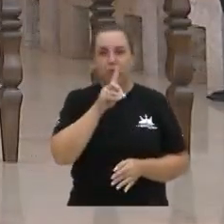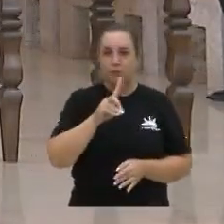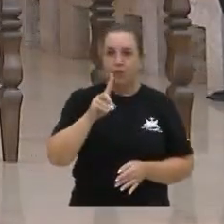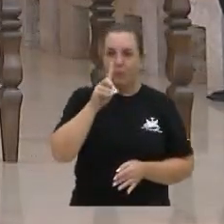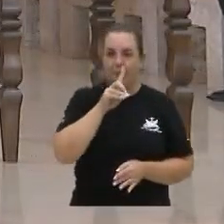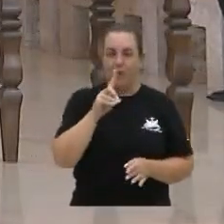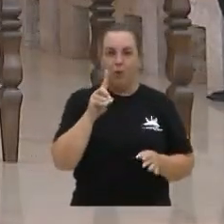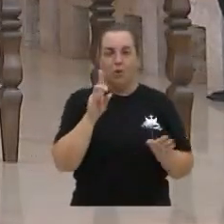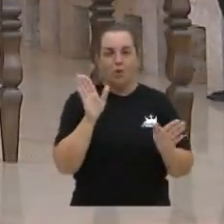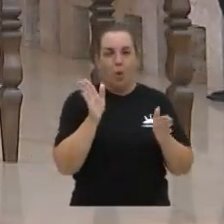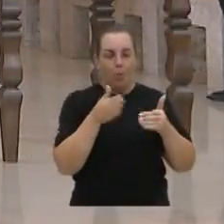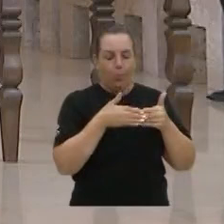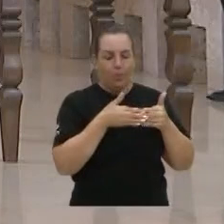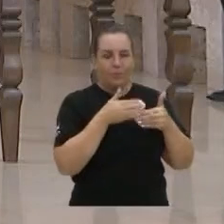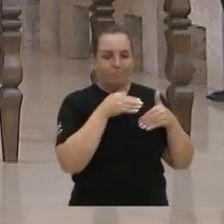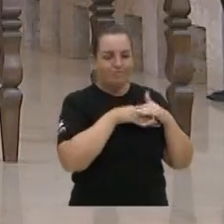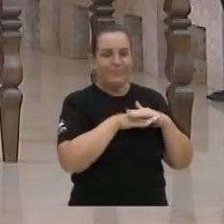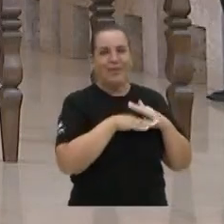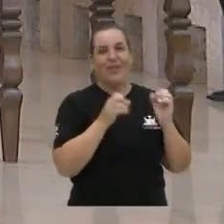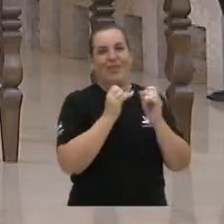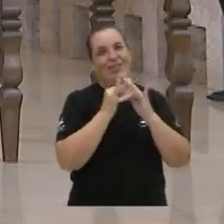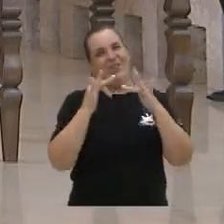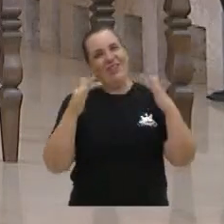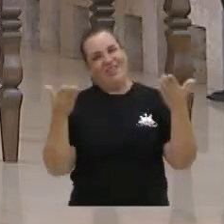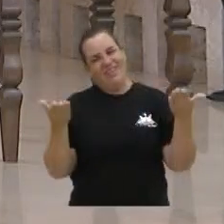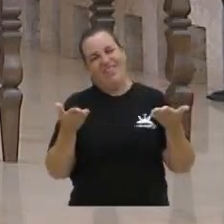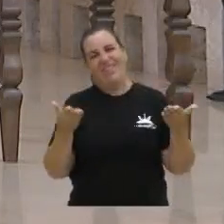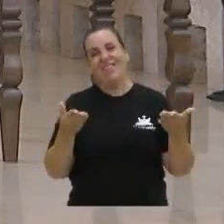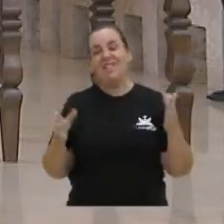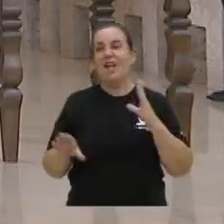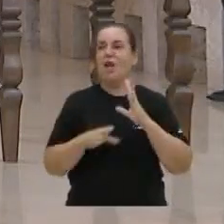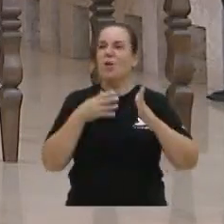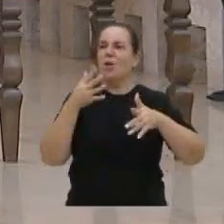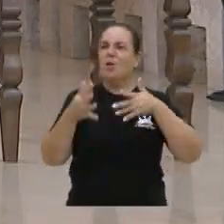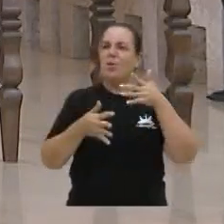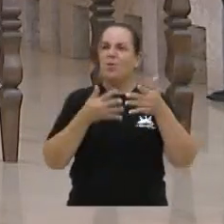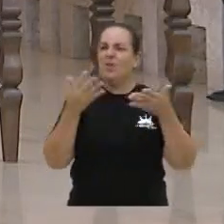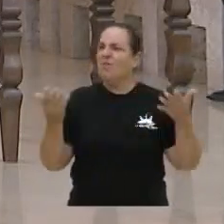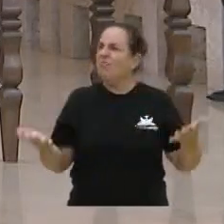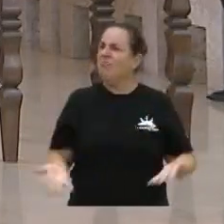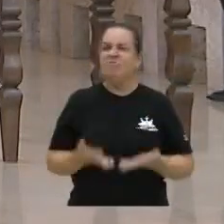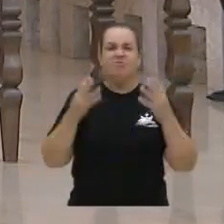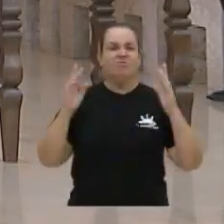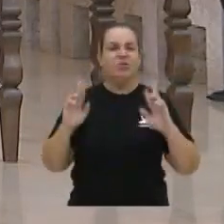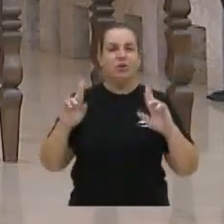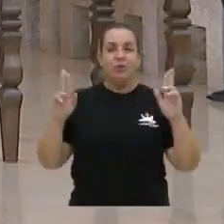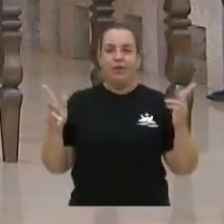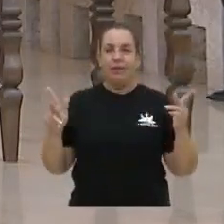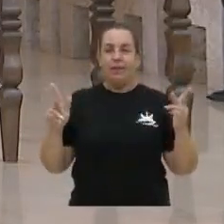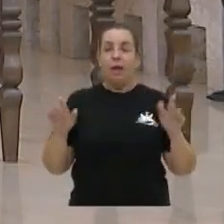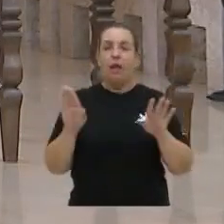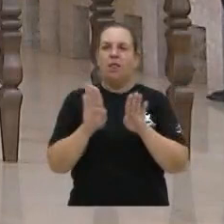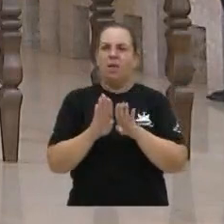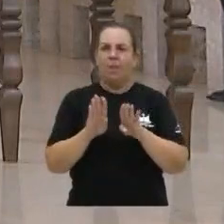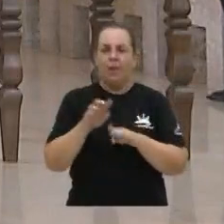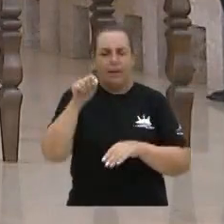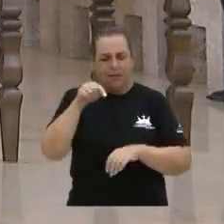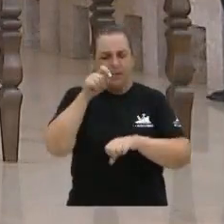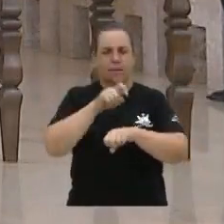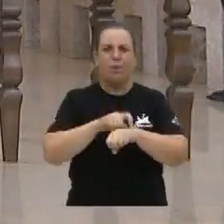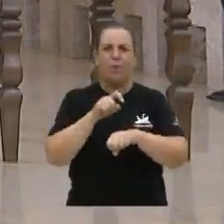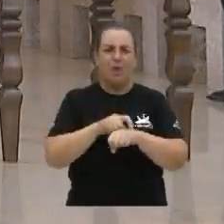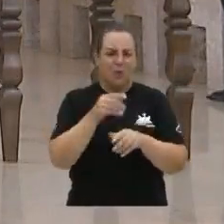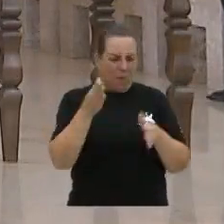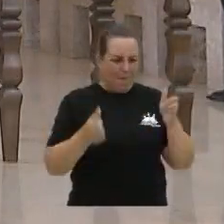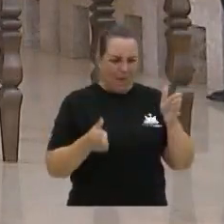omitiu-se o Glória. Hoje, nós iremos cantá-lo de forma efusiva, E mesmo em meio à situação de